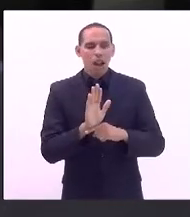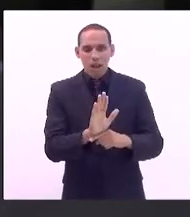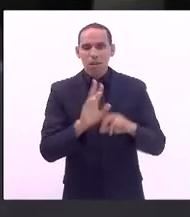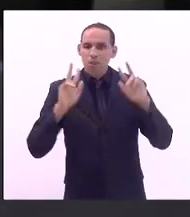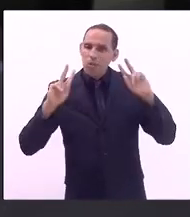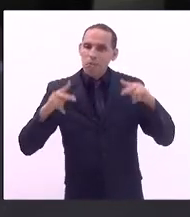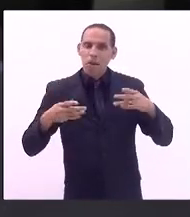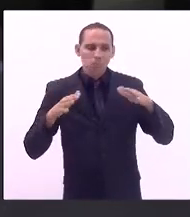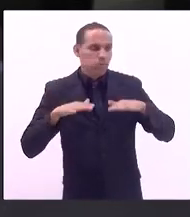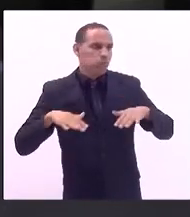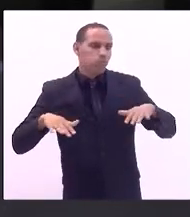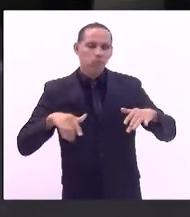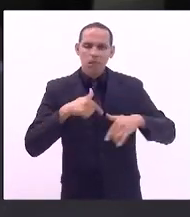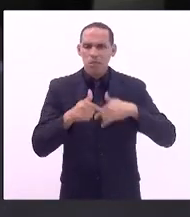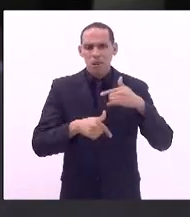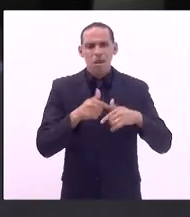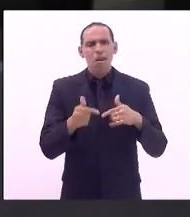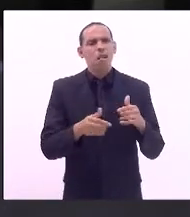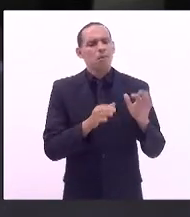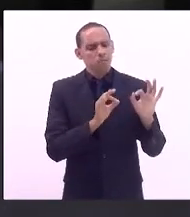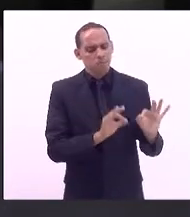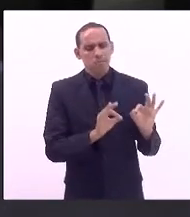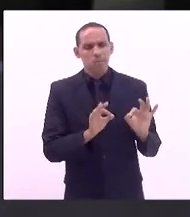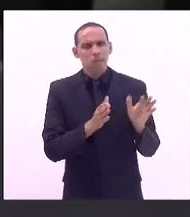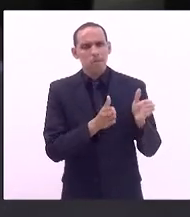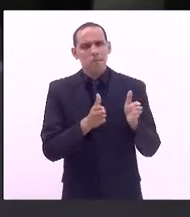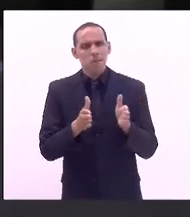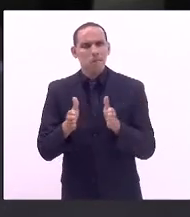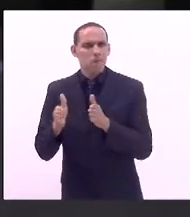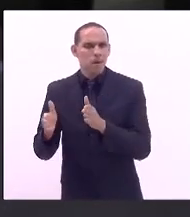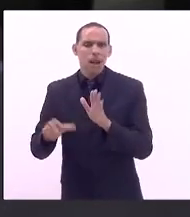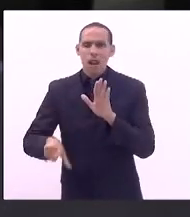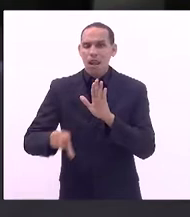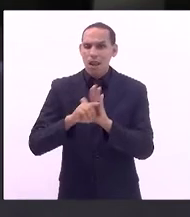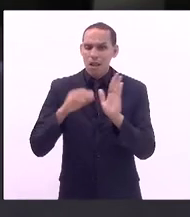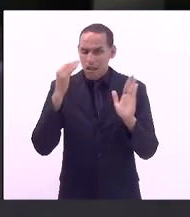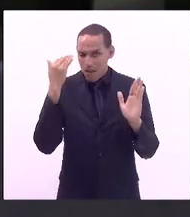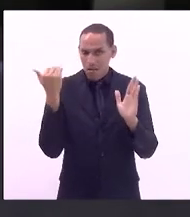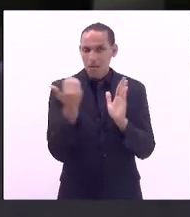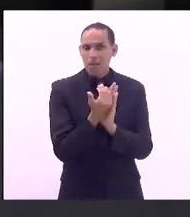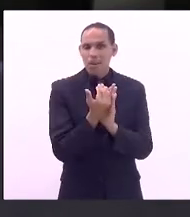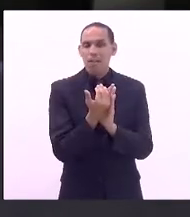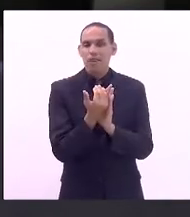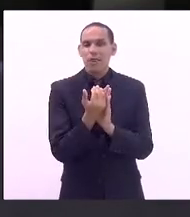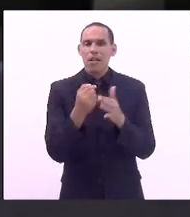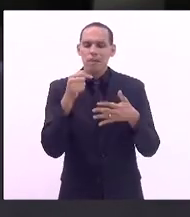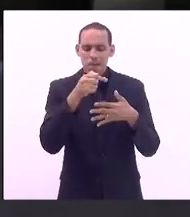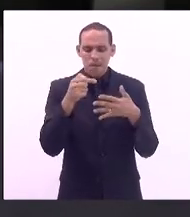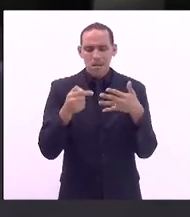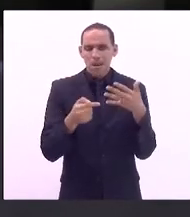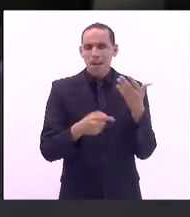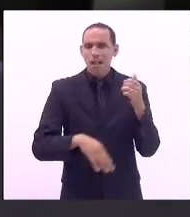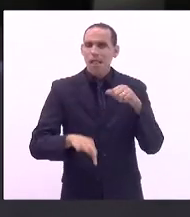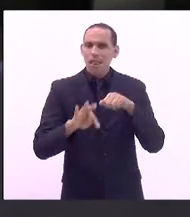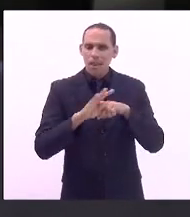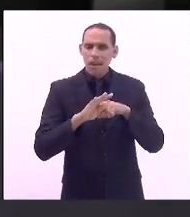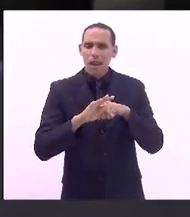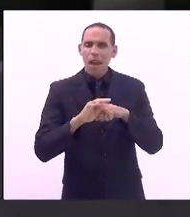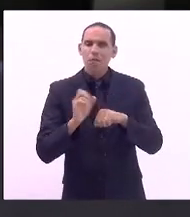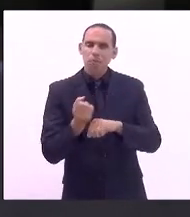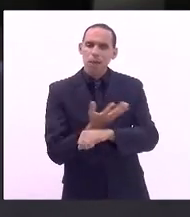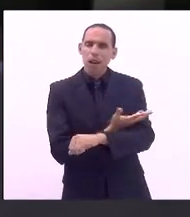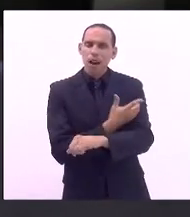através de um trabalho sistematizado dentro da lei que reúne aspectos técnicos e